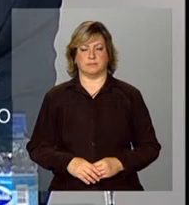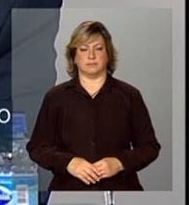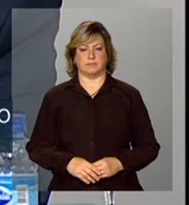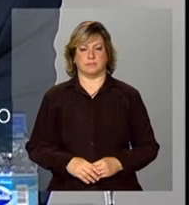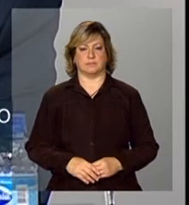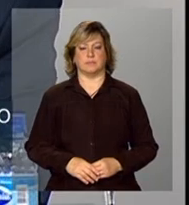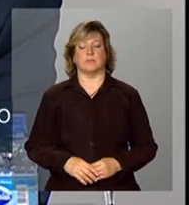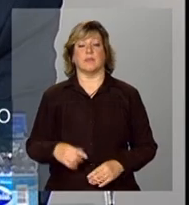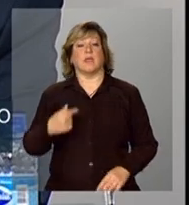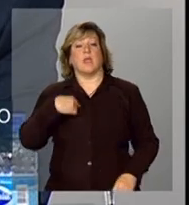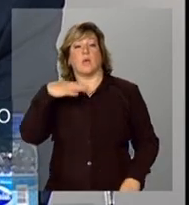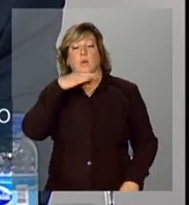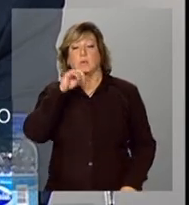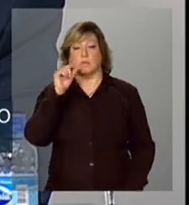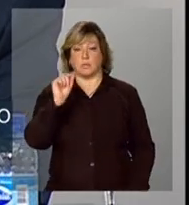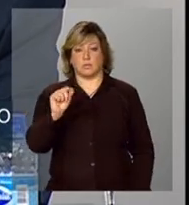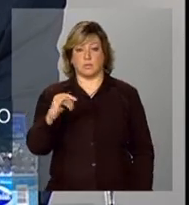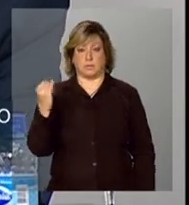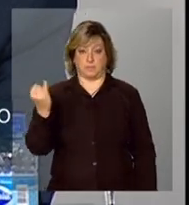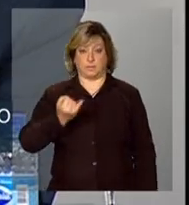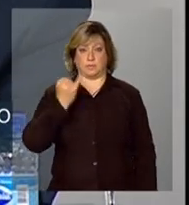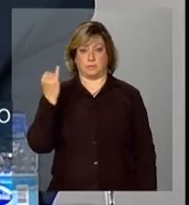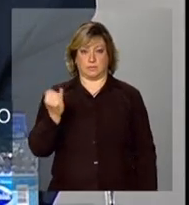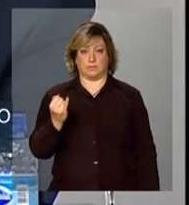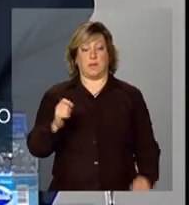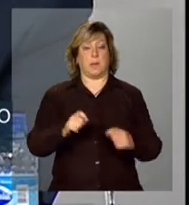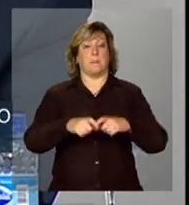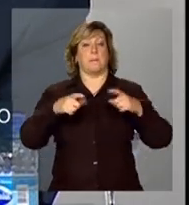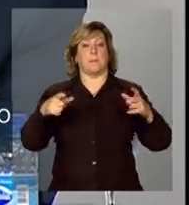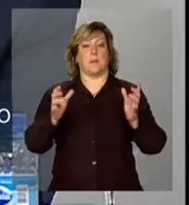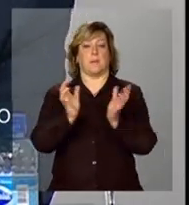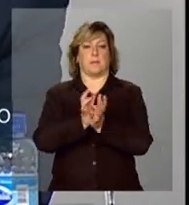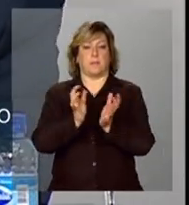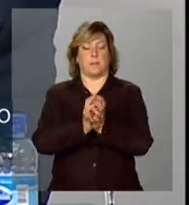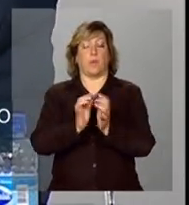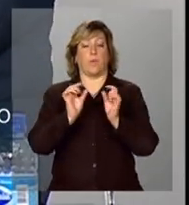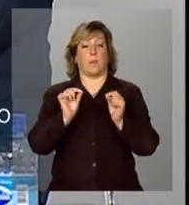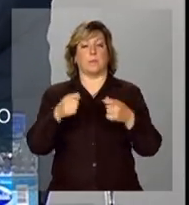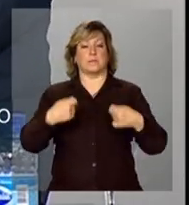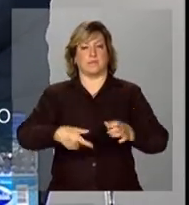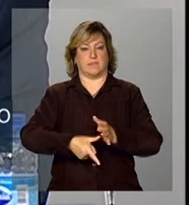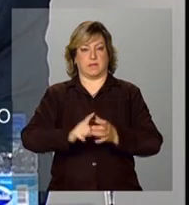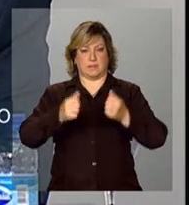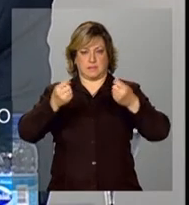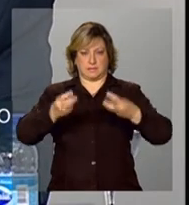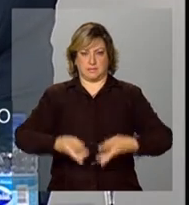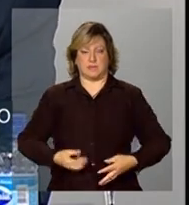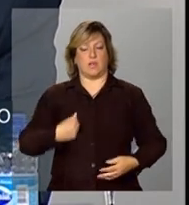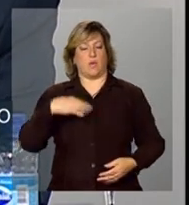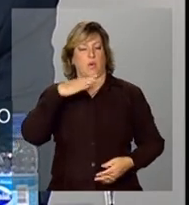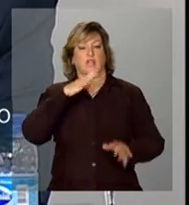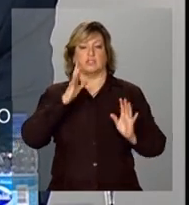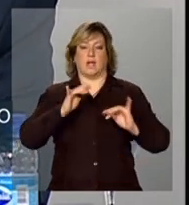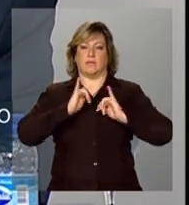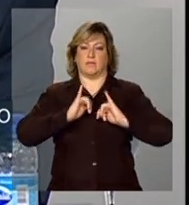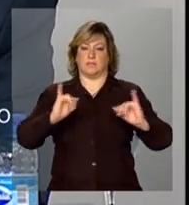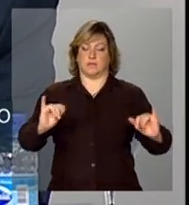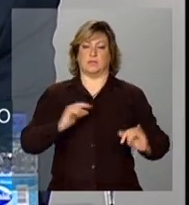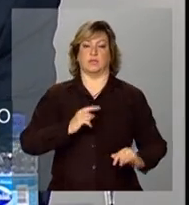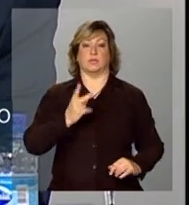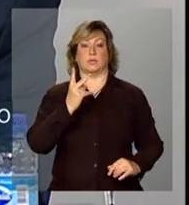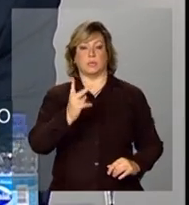Eu acho que é importante, a maior parte do que tinha que ser dito, eu acho que já foi dito por